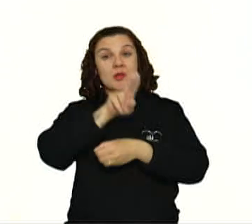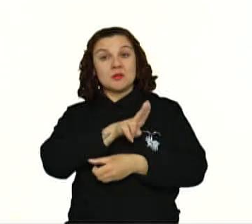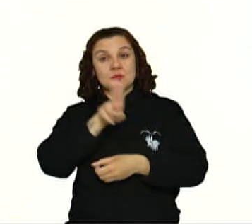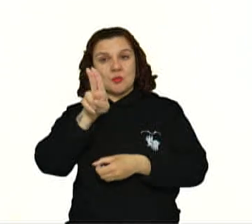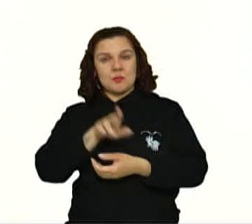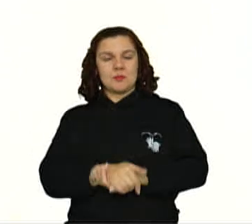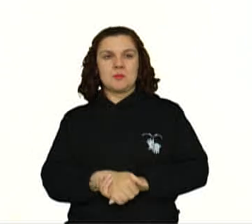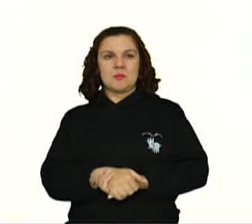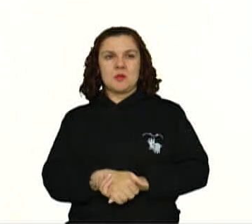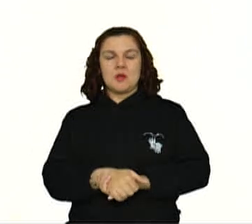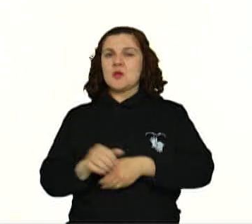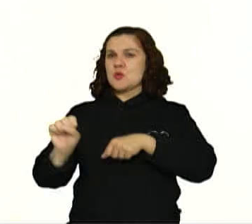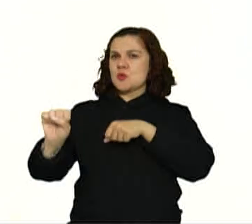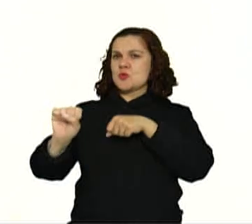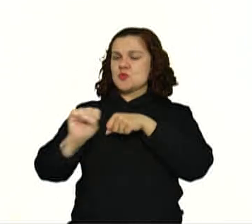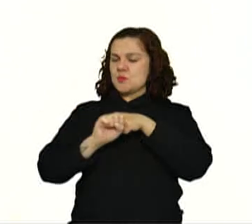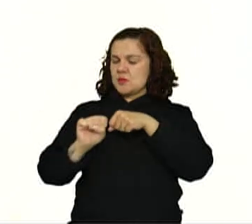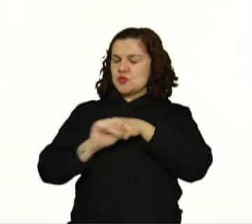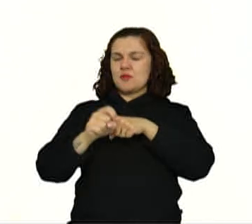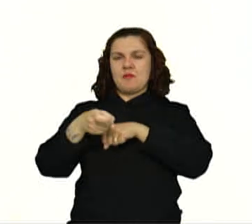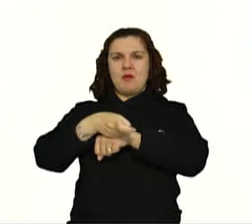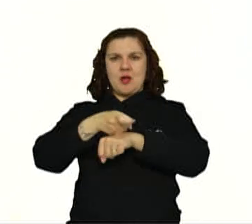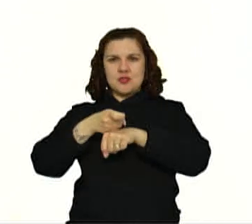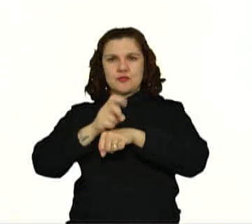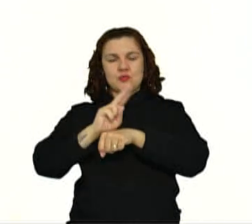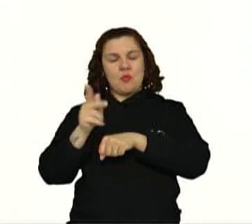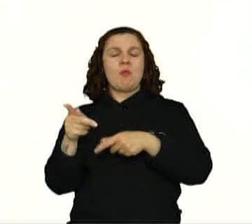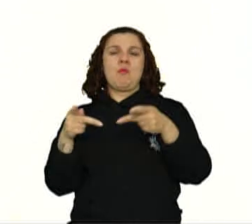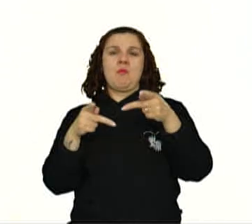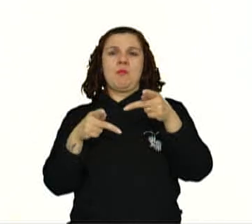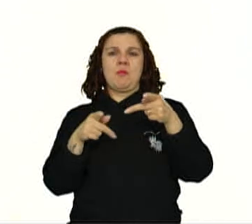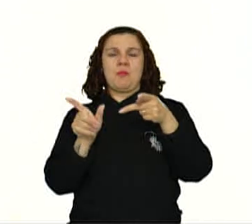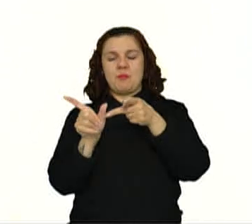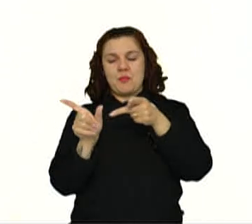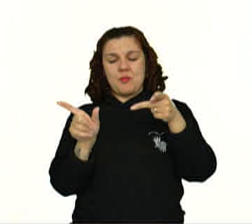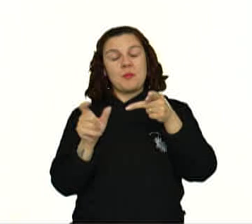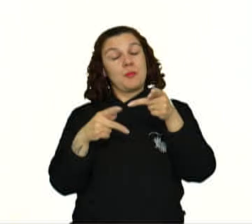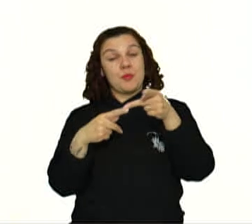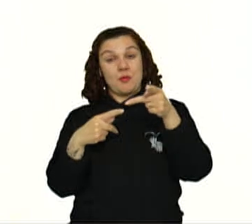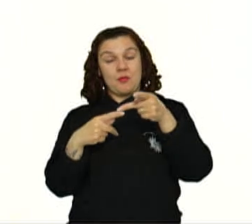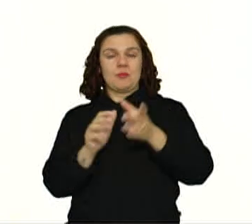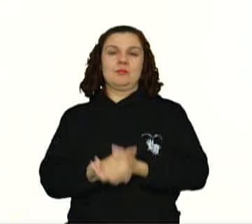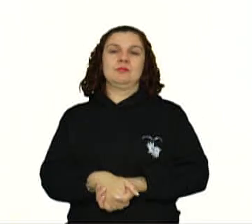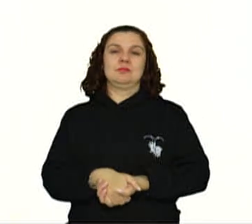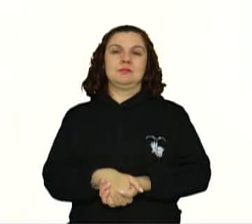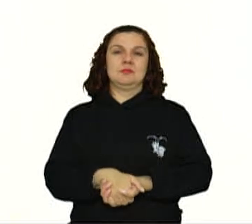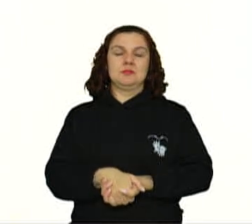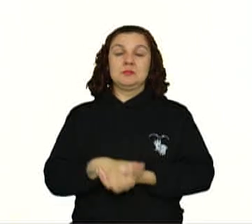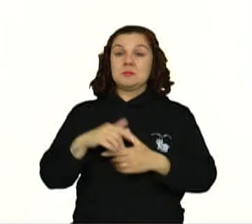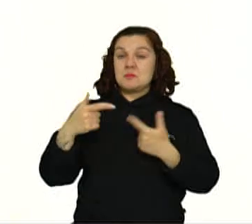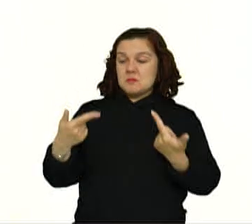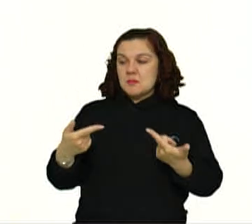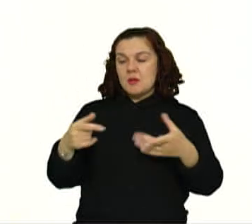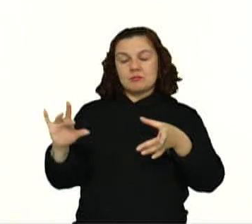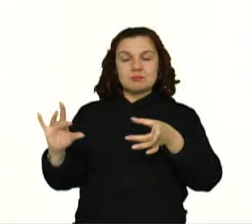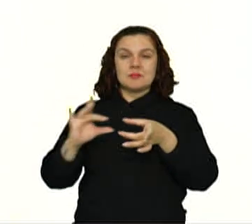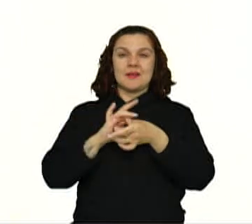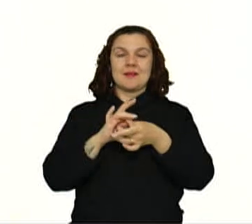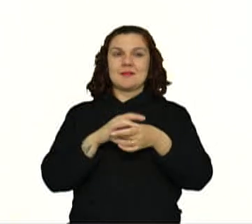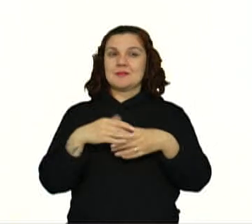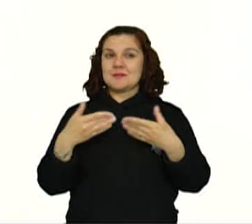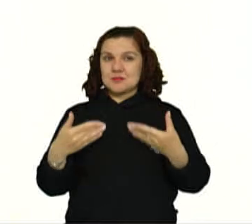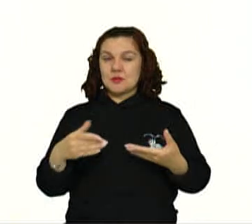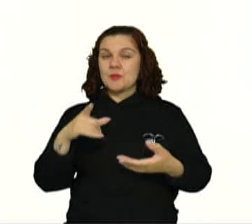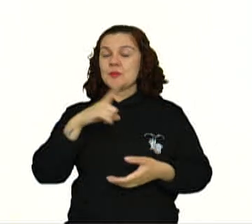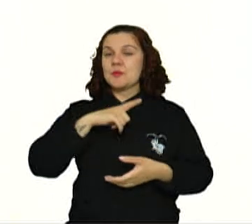nome, substantivo, adjetivo ou pronome, ligado ao sujeito por meio de um verbo de ligação, que